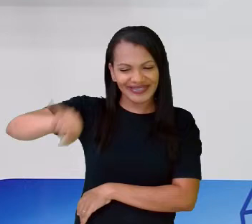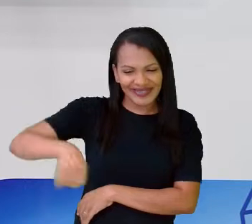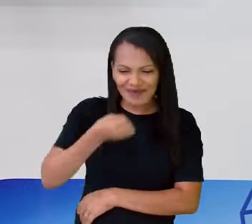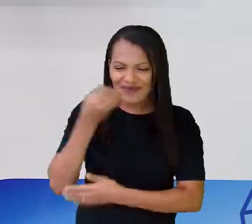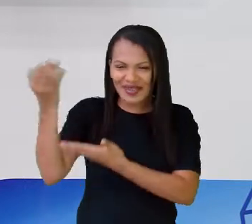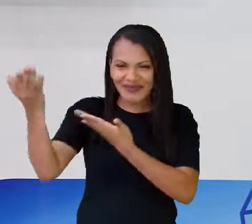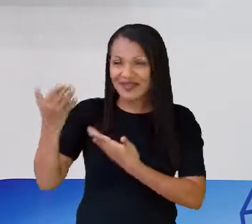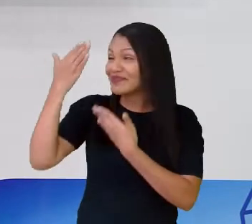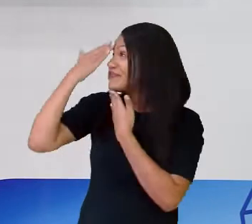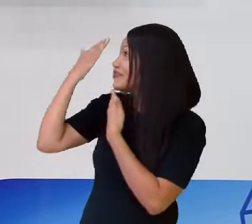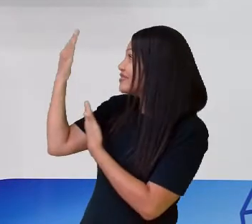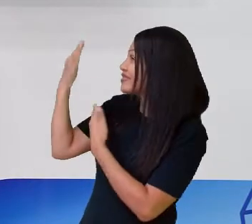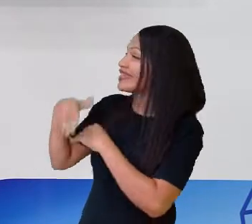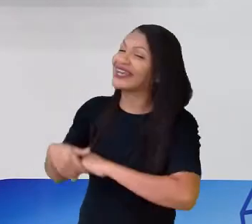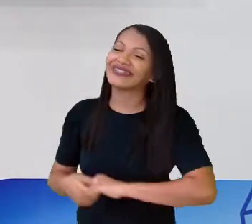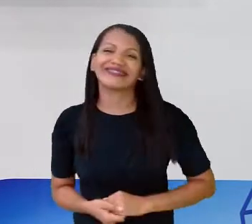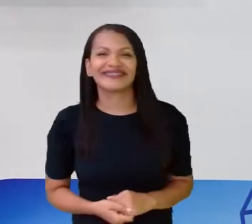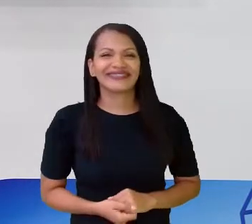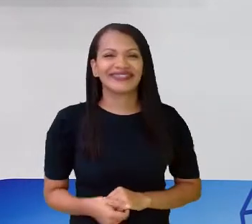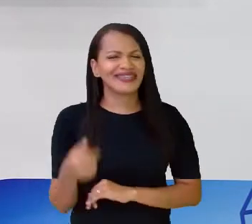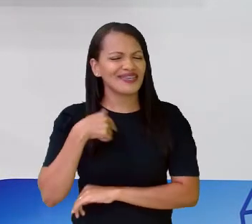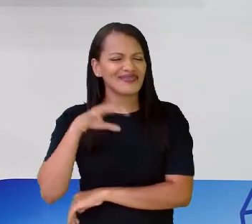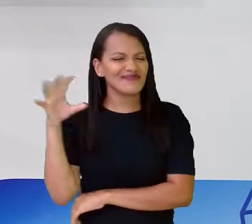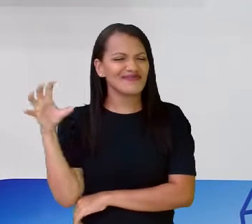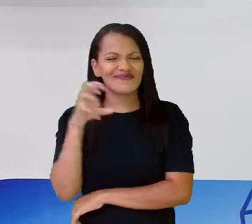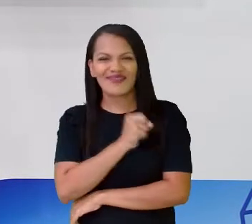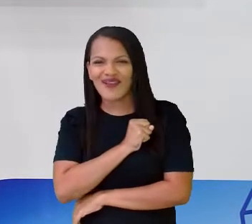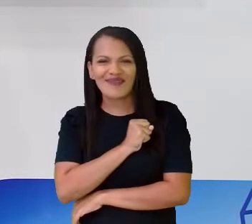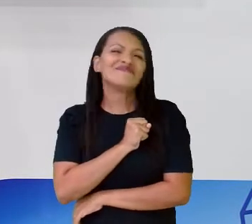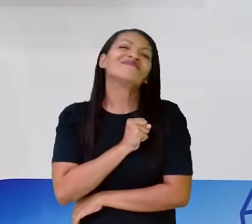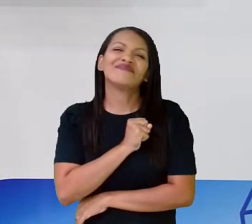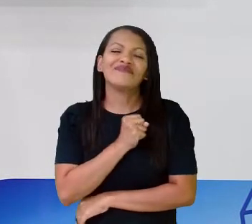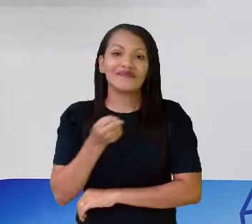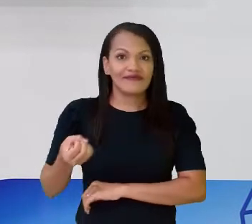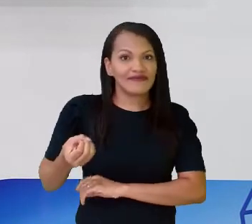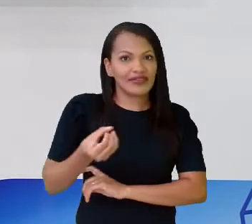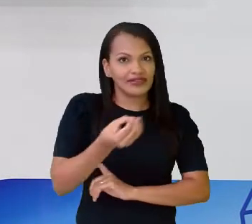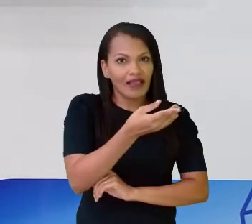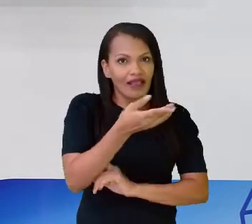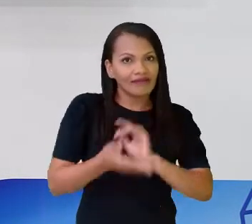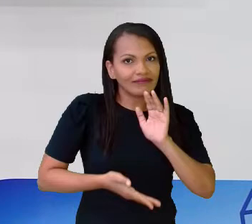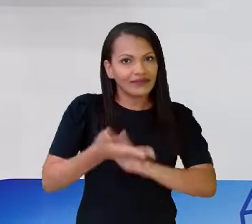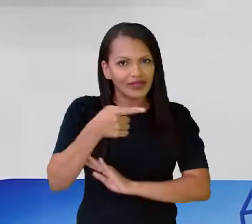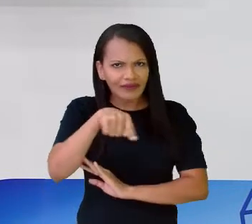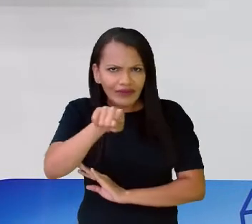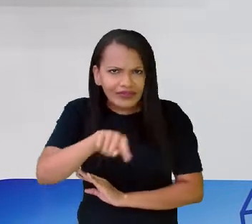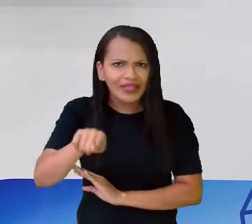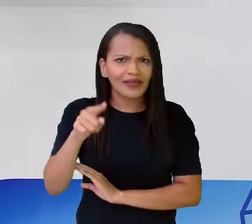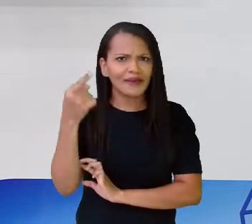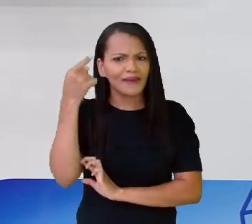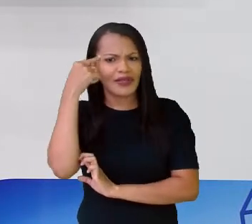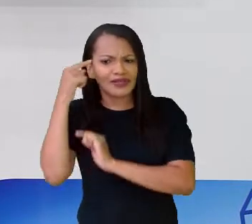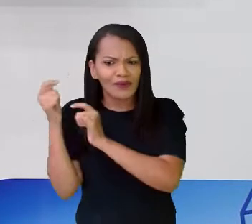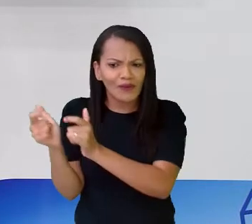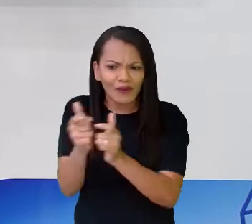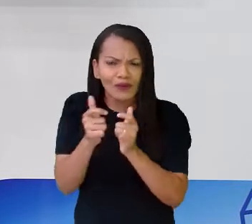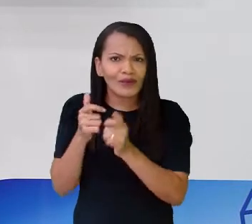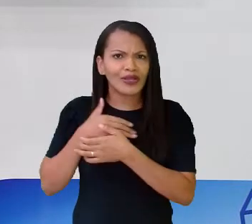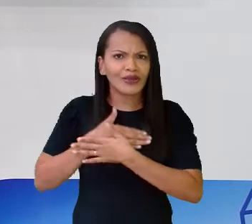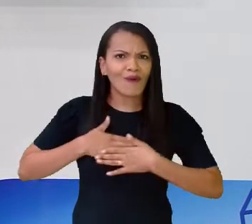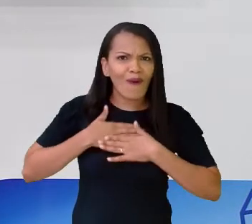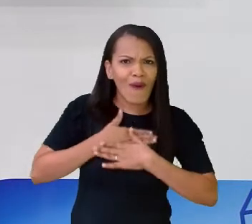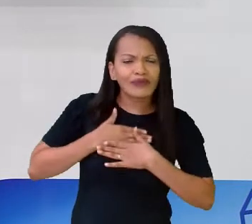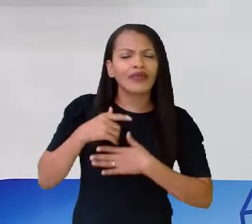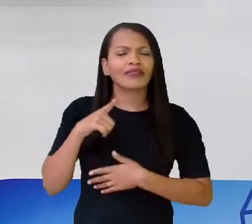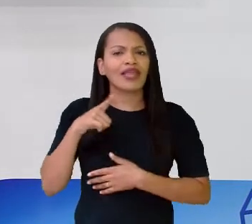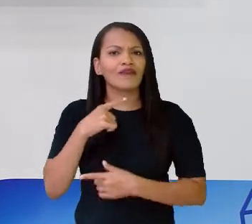bem-vinda. Ai, gente, eu adoro viajar. E vocês? Vocês pensam assim, um local que vocês gostam, que vocês